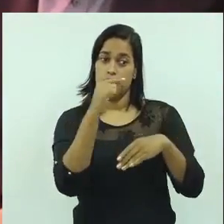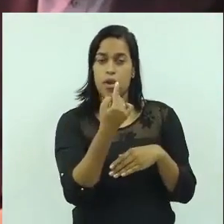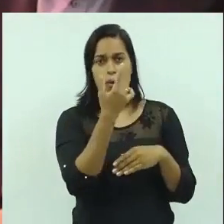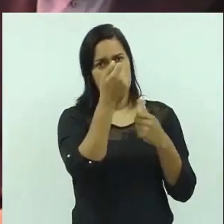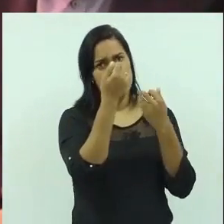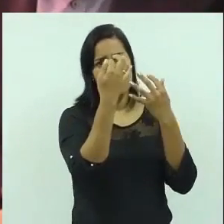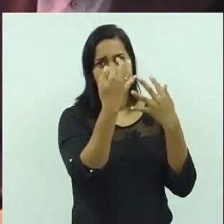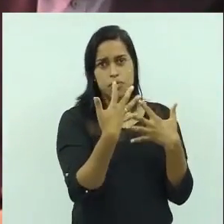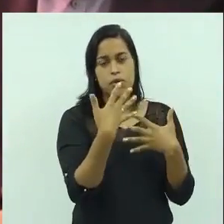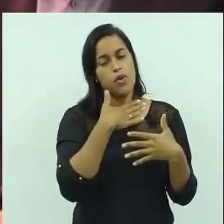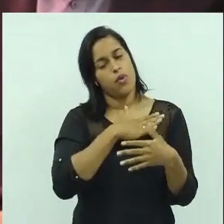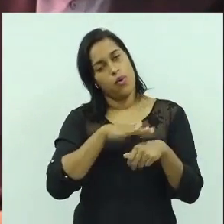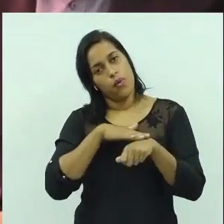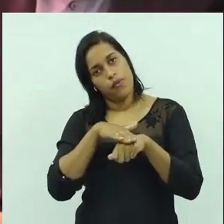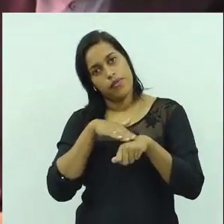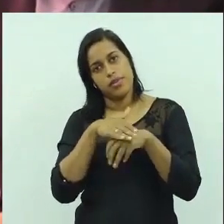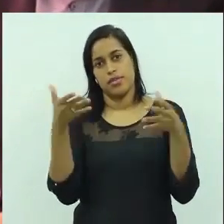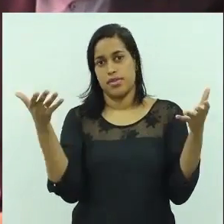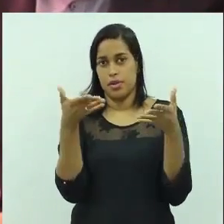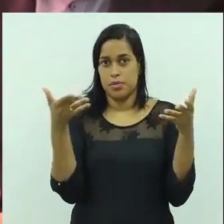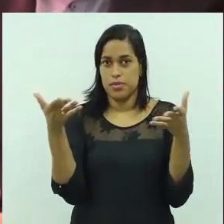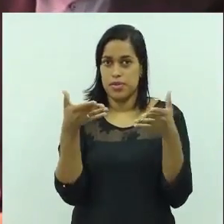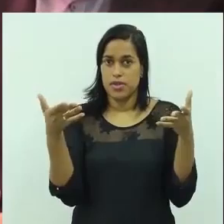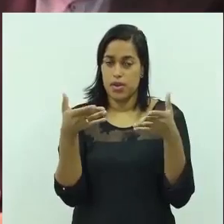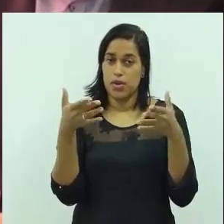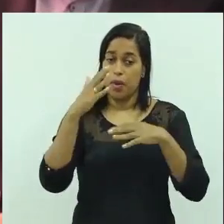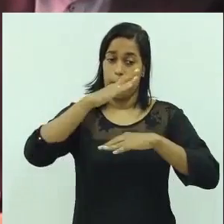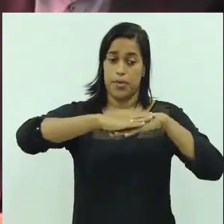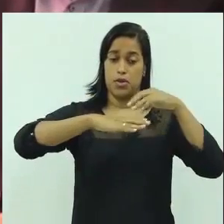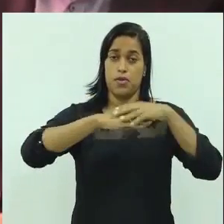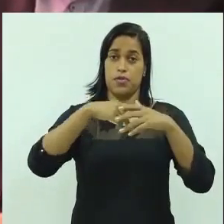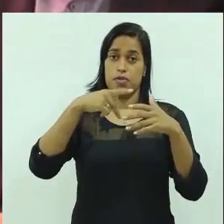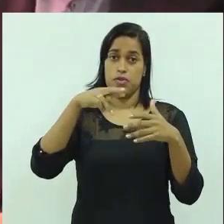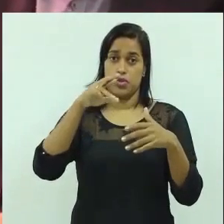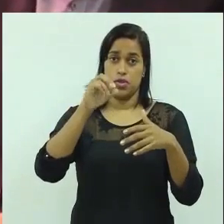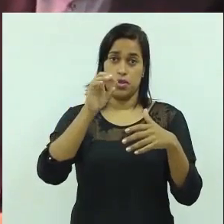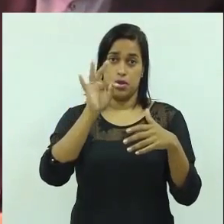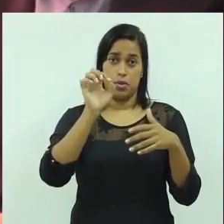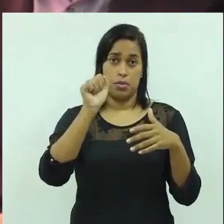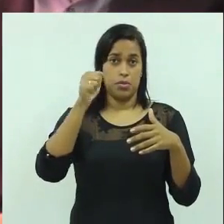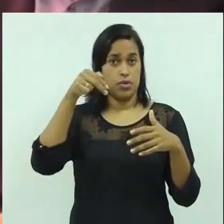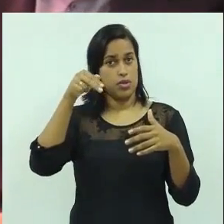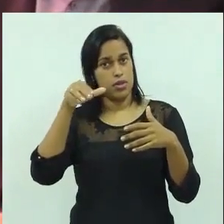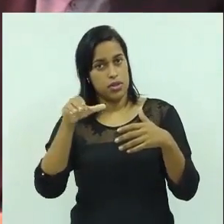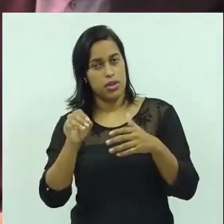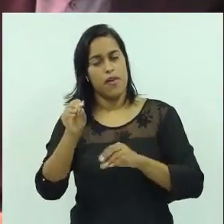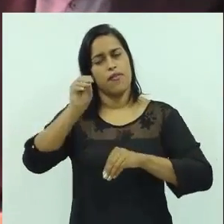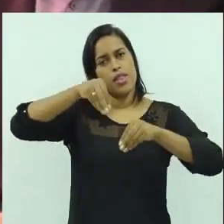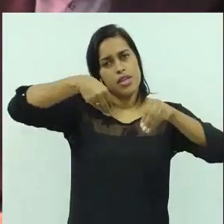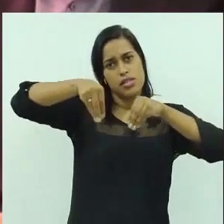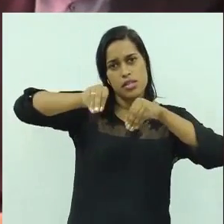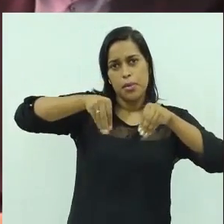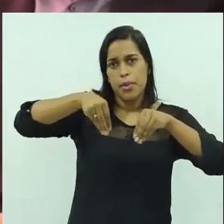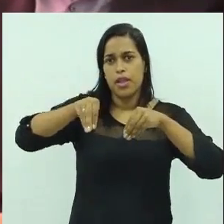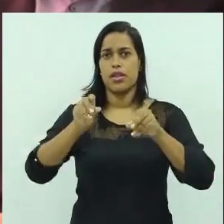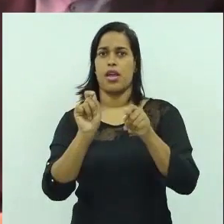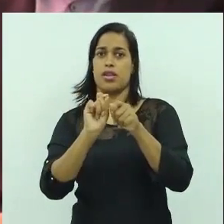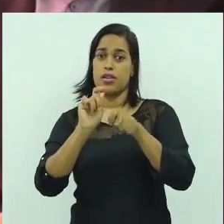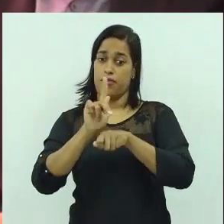nós conversamos agora, é o profissional proteano, aquele que tem flexibilidade, aquele que tem adaptabilidade, aquele que